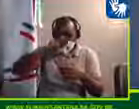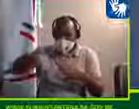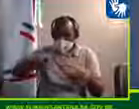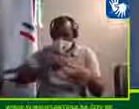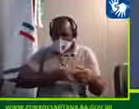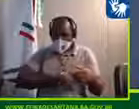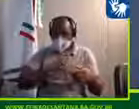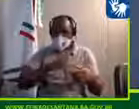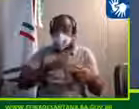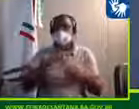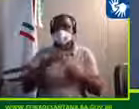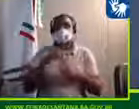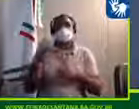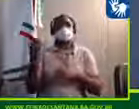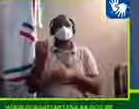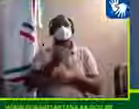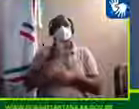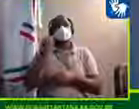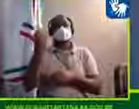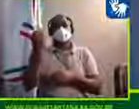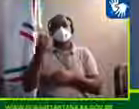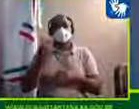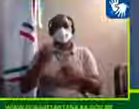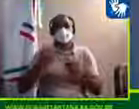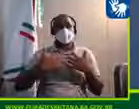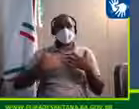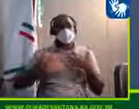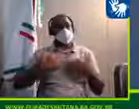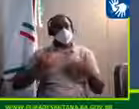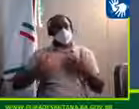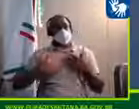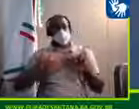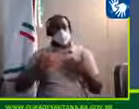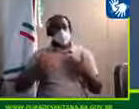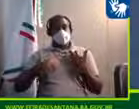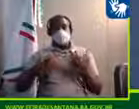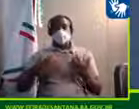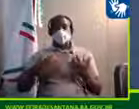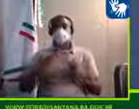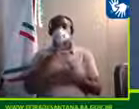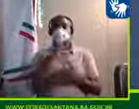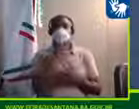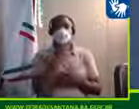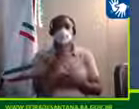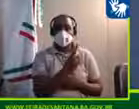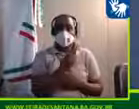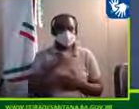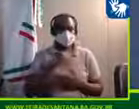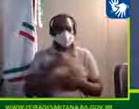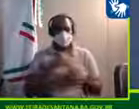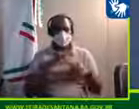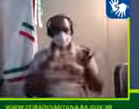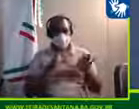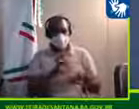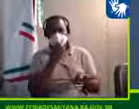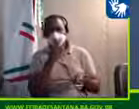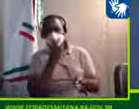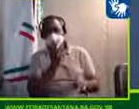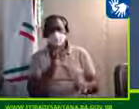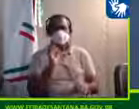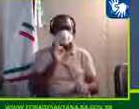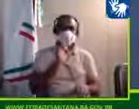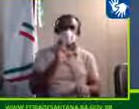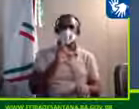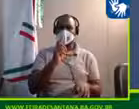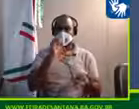Augusto, você está tocando no ponto que mais me incomoda pessoalmente, porque nós não temos ainda uma solução boa, uma